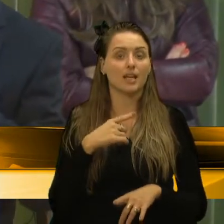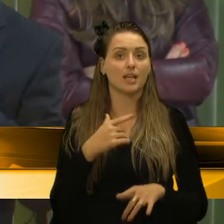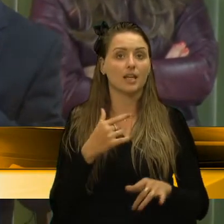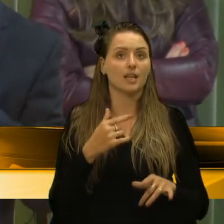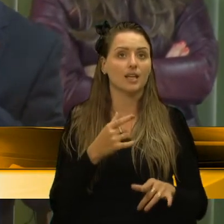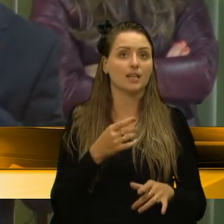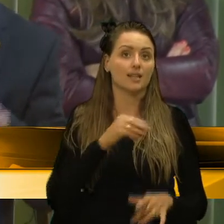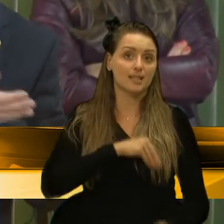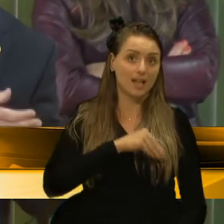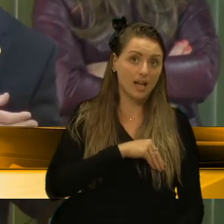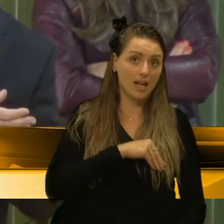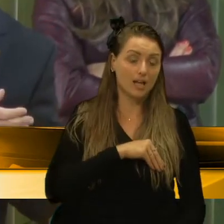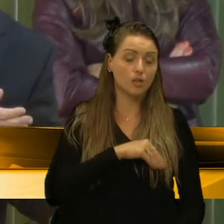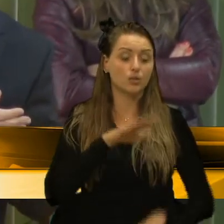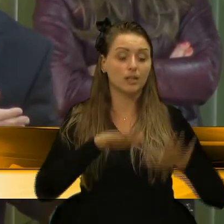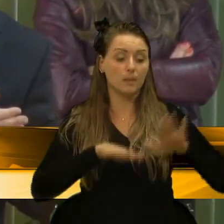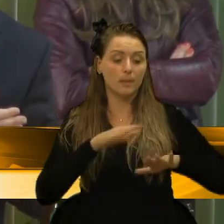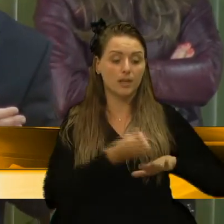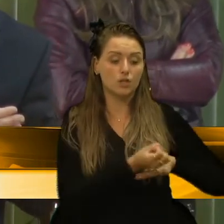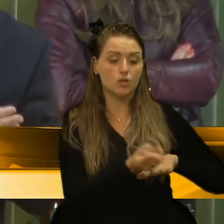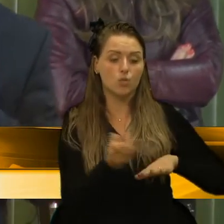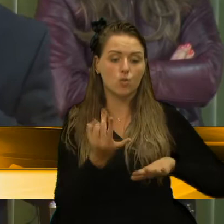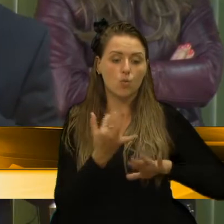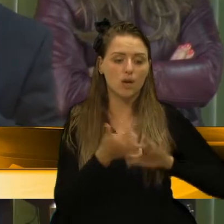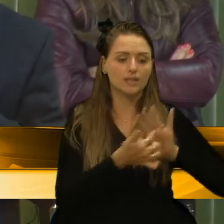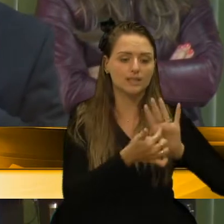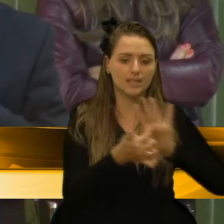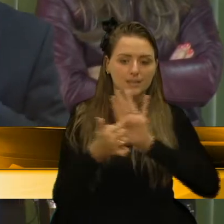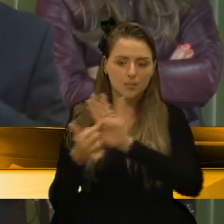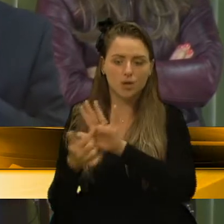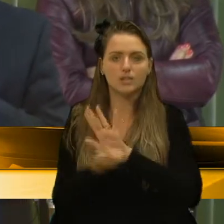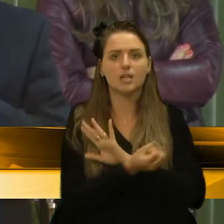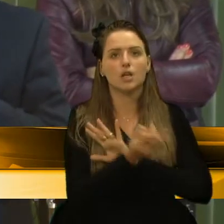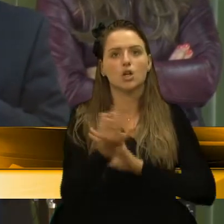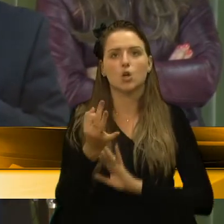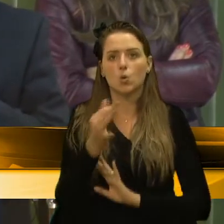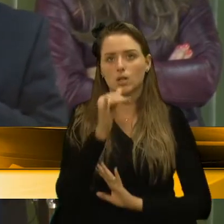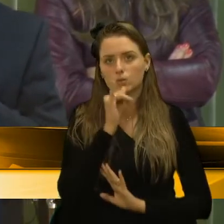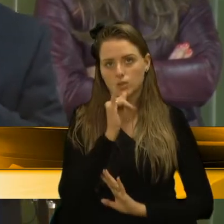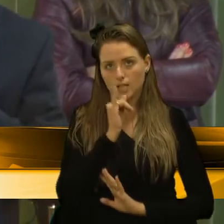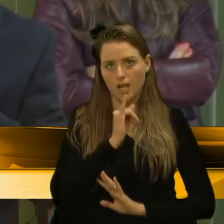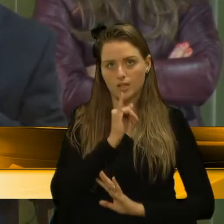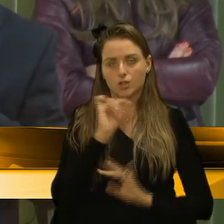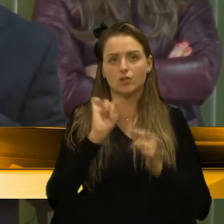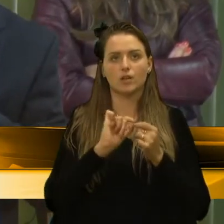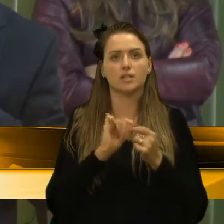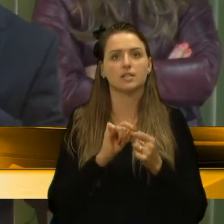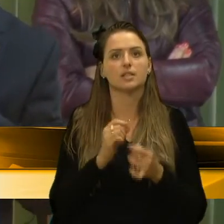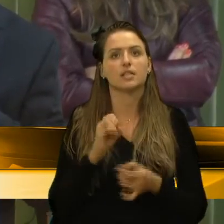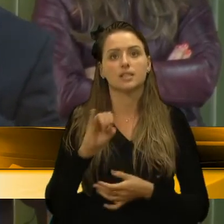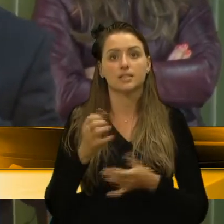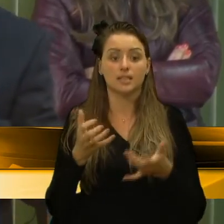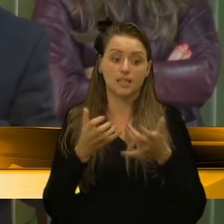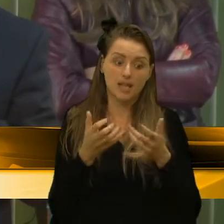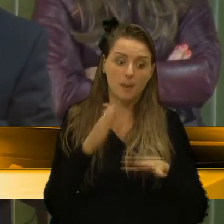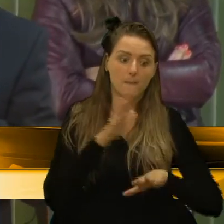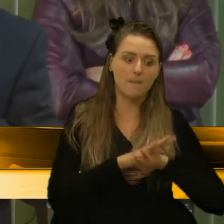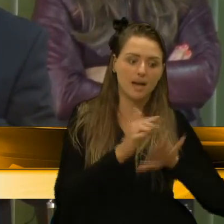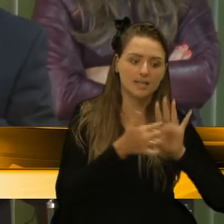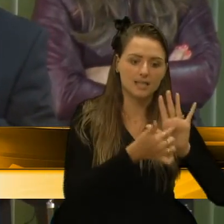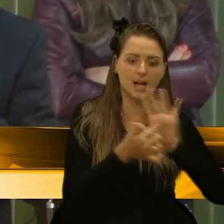e apresentações. É óbvio que todo profissional quer apresentar mais porque receberá